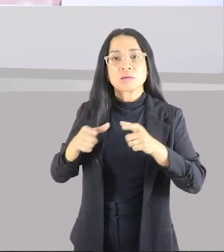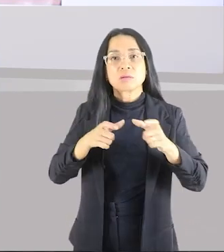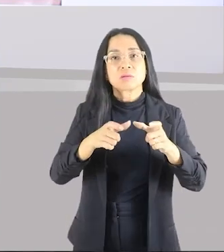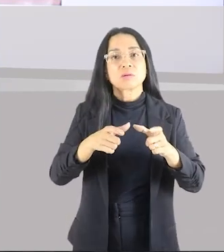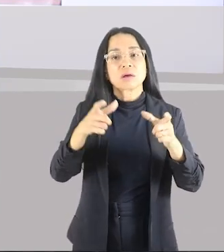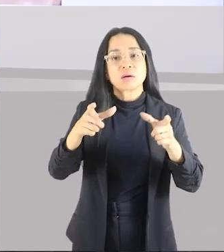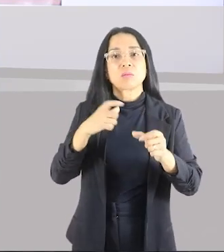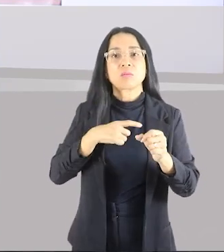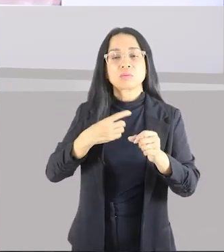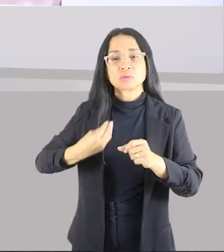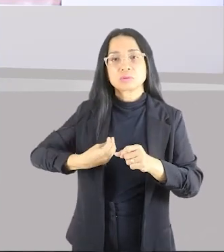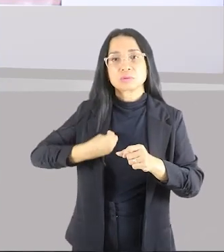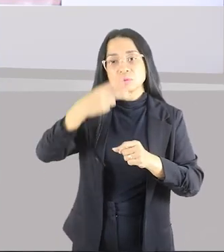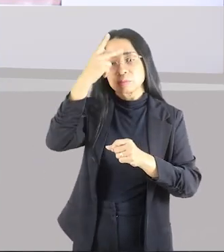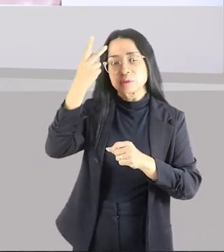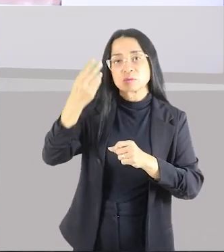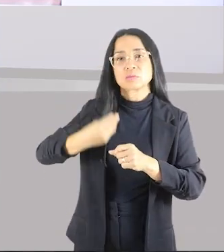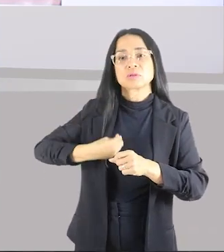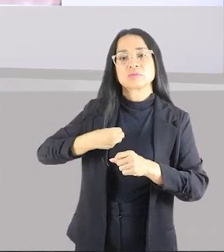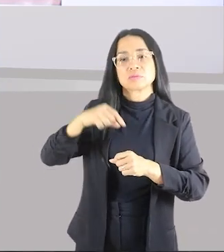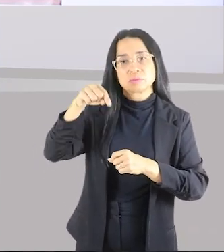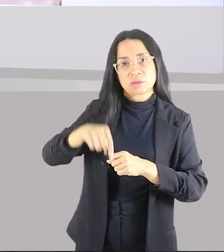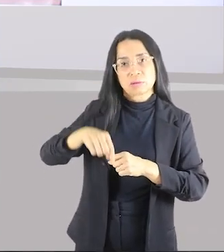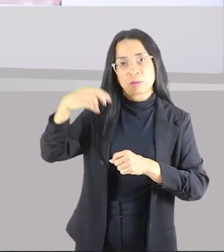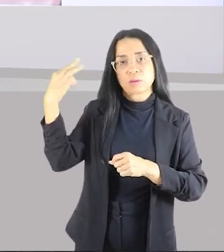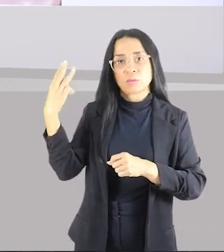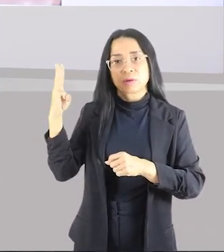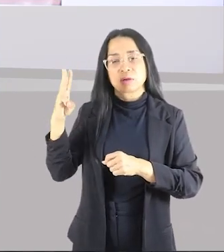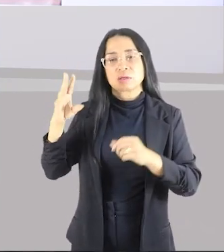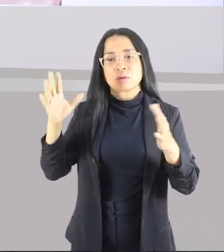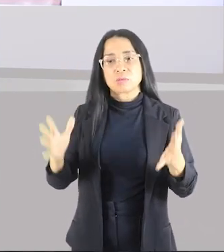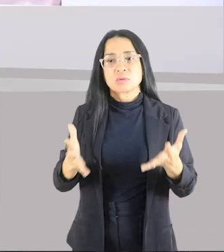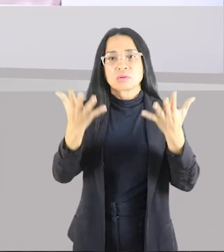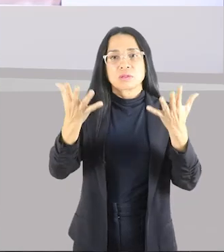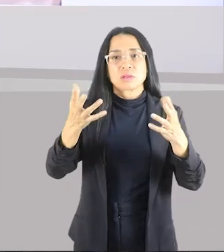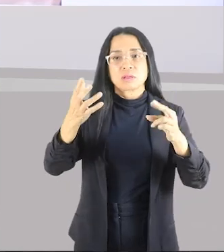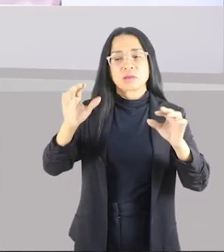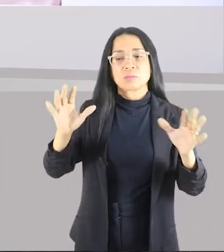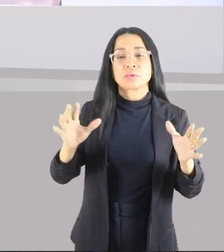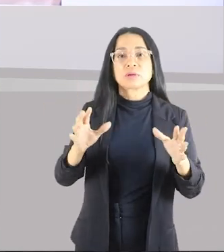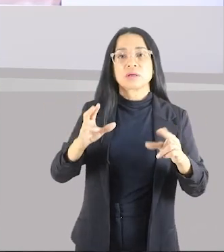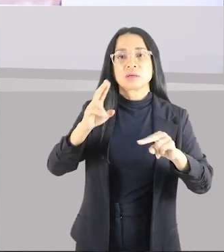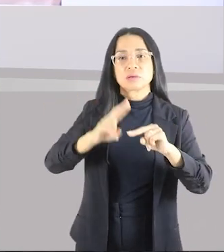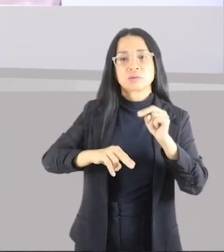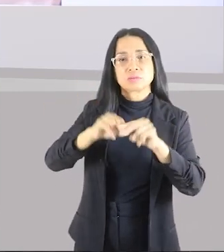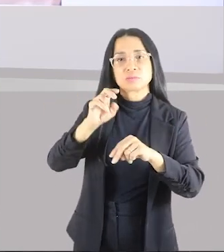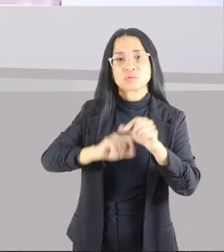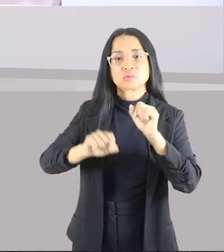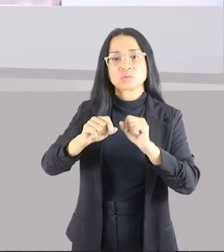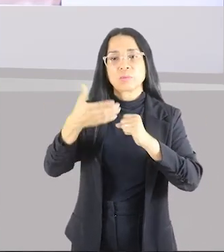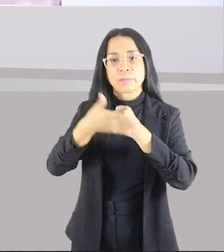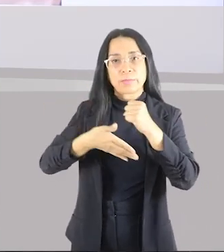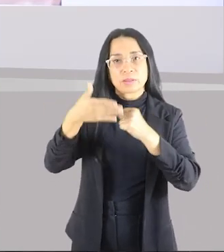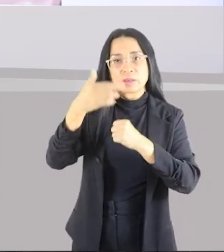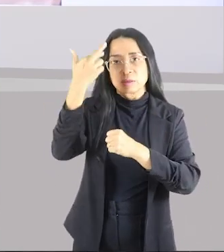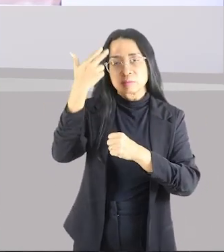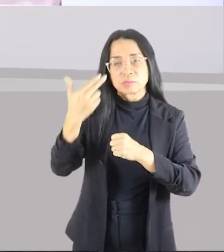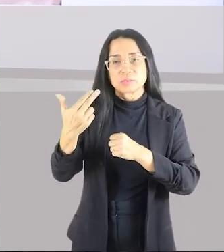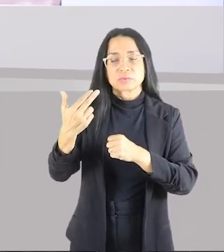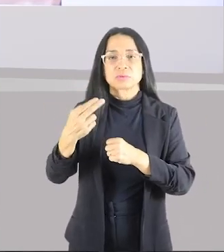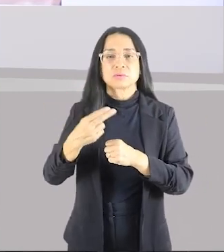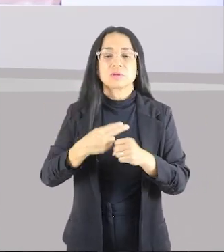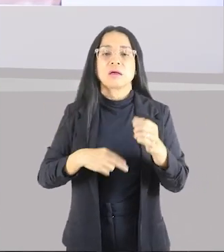essas pessoas estão. No Maranhão se comemora, celebra as festas juninas com base em uma história, mas se você pensar em